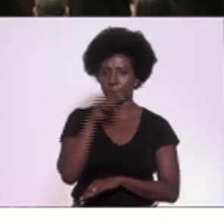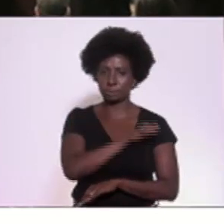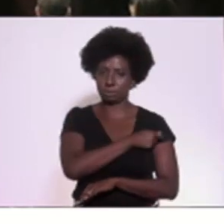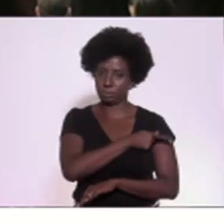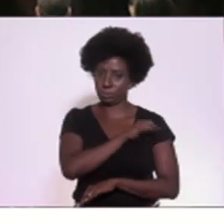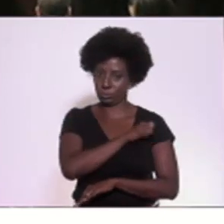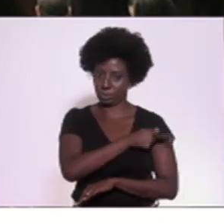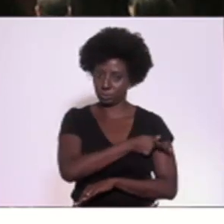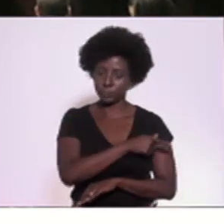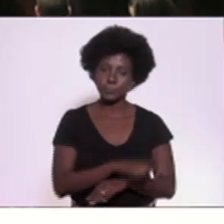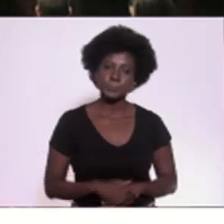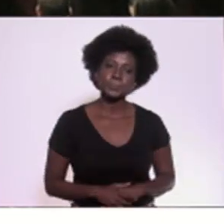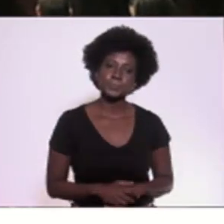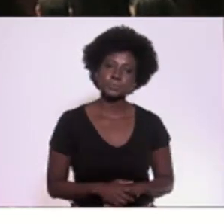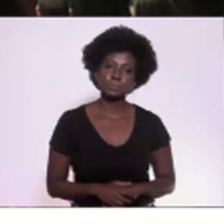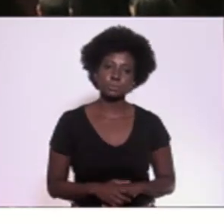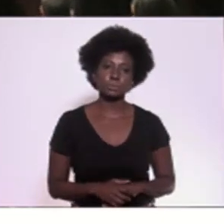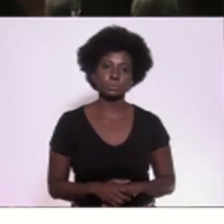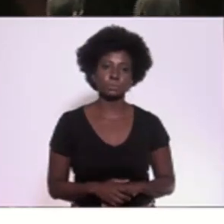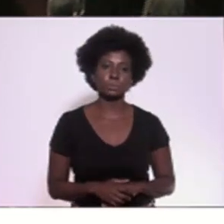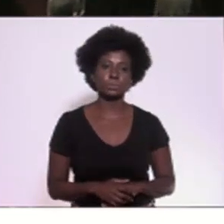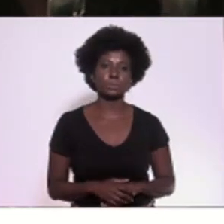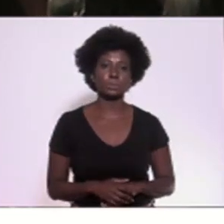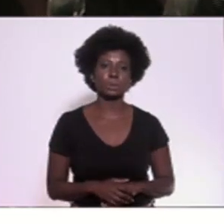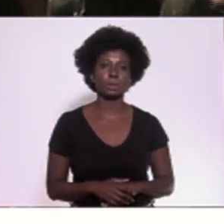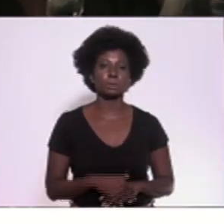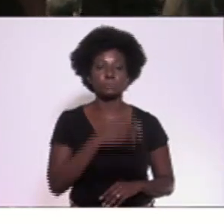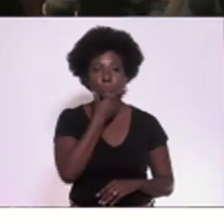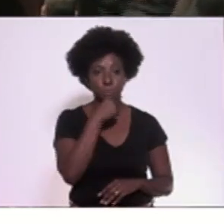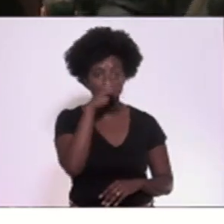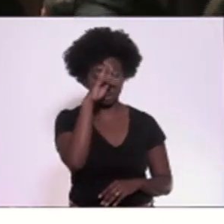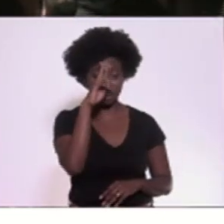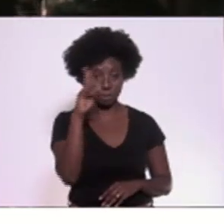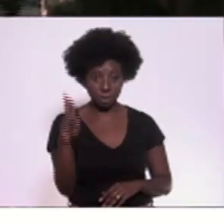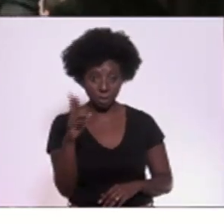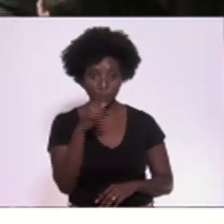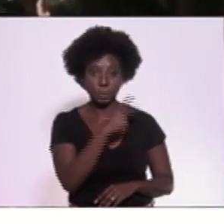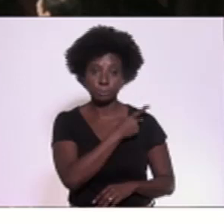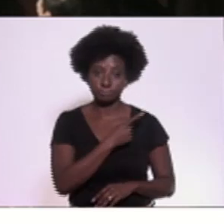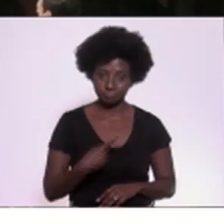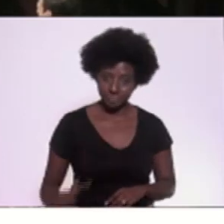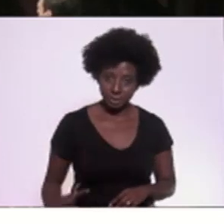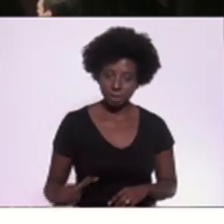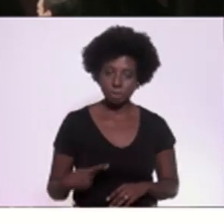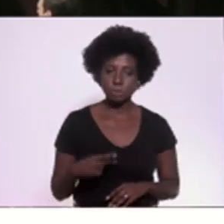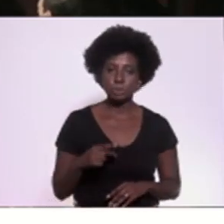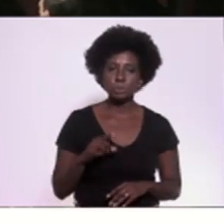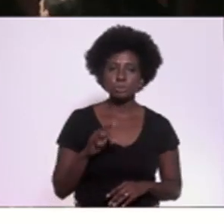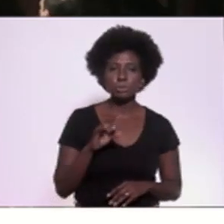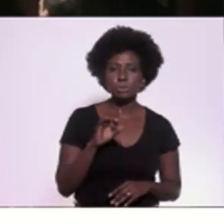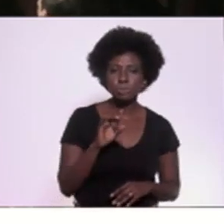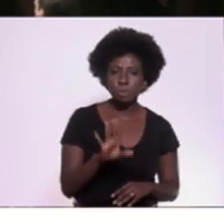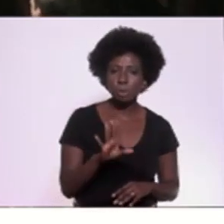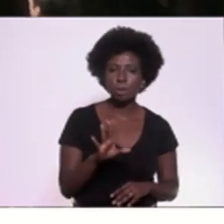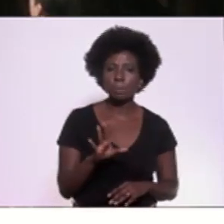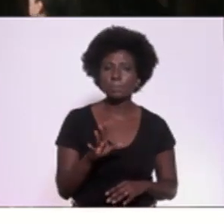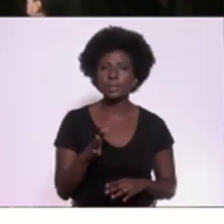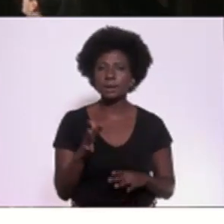presidente, só para quebrar o clima, quando eu era um engenheiro rodoviário,